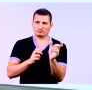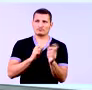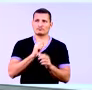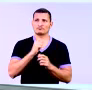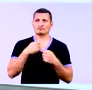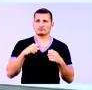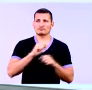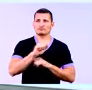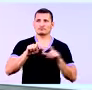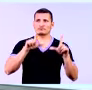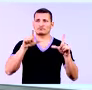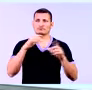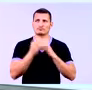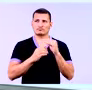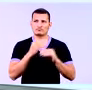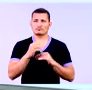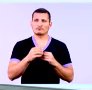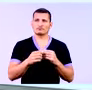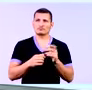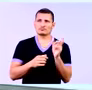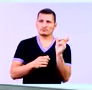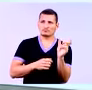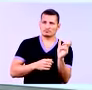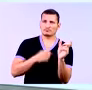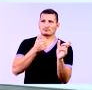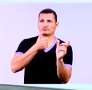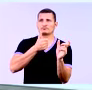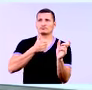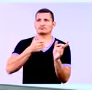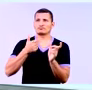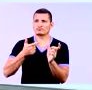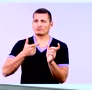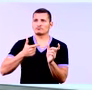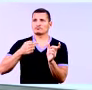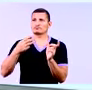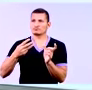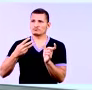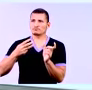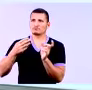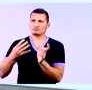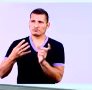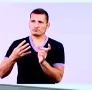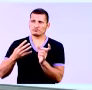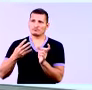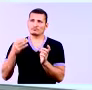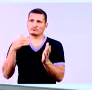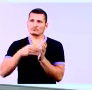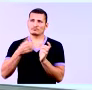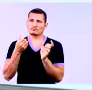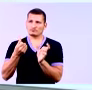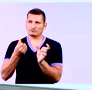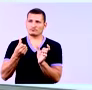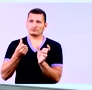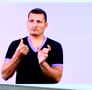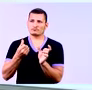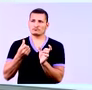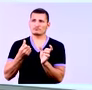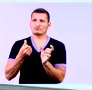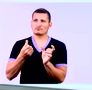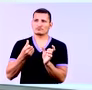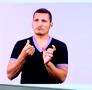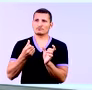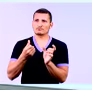dados, né? E executei o primeiro, o segundo, o terceiro, o quarto, executei até o 6º comando.